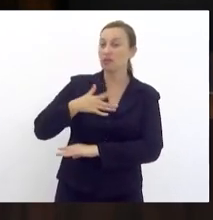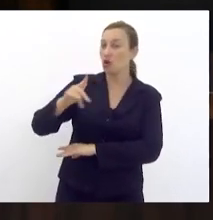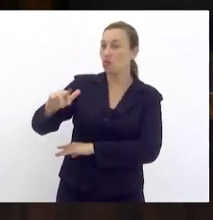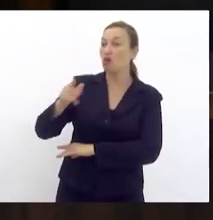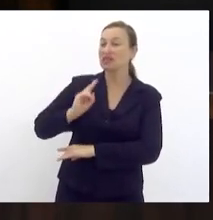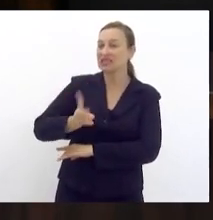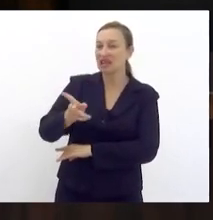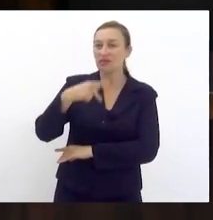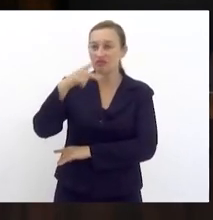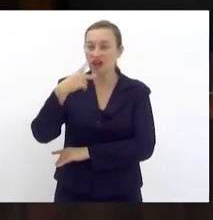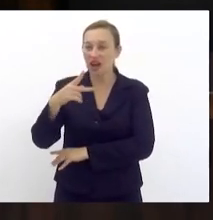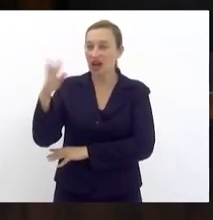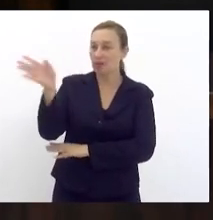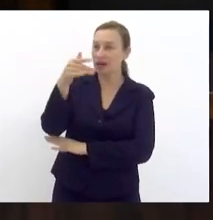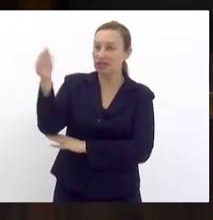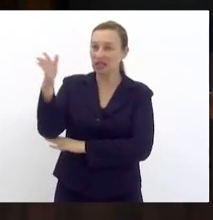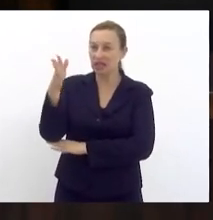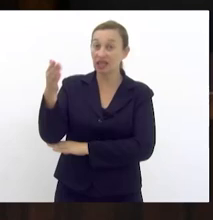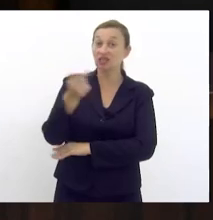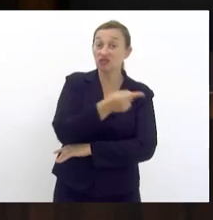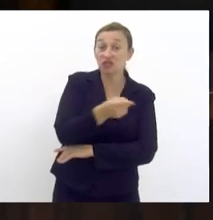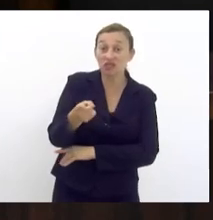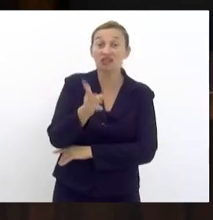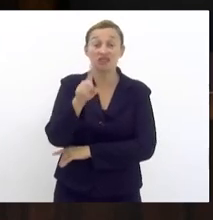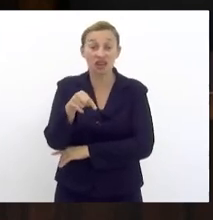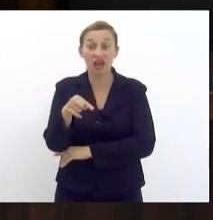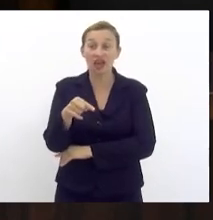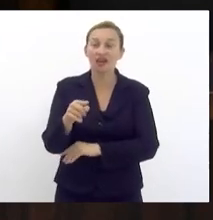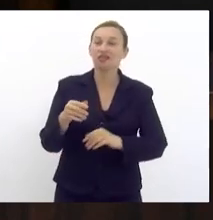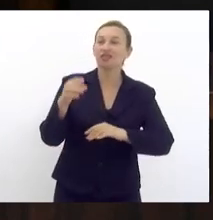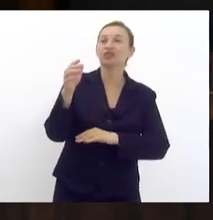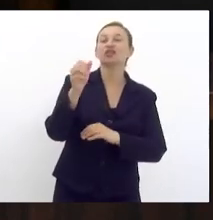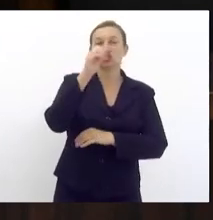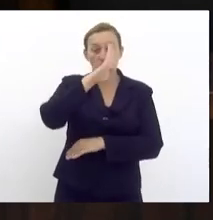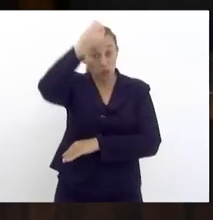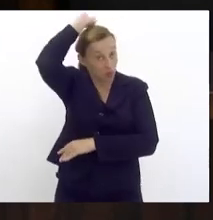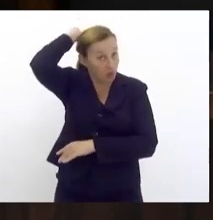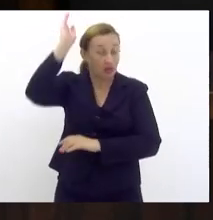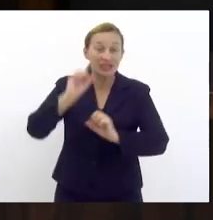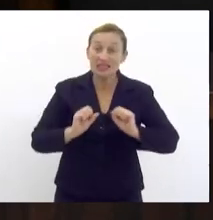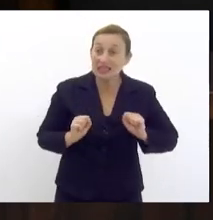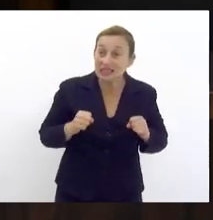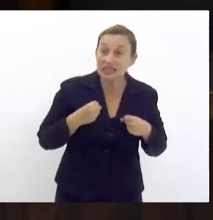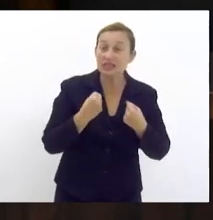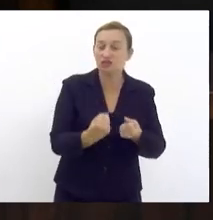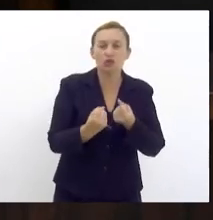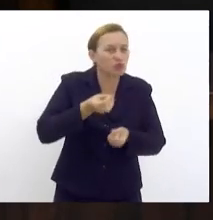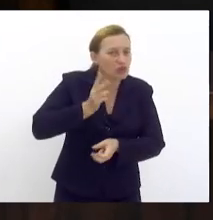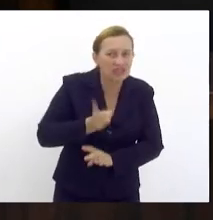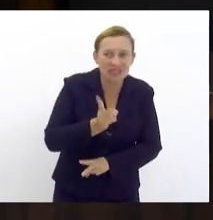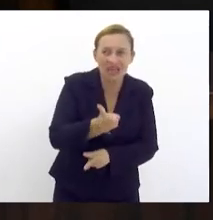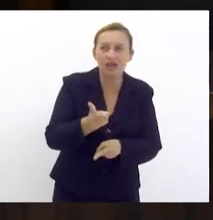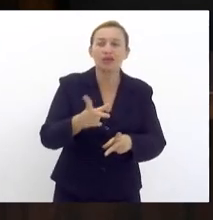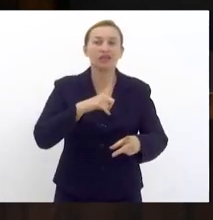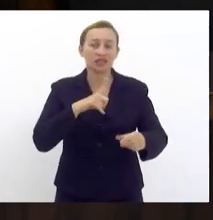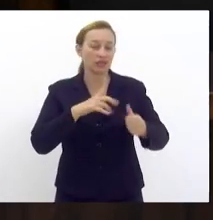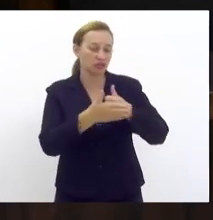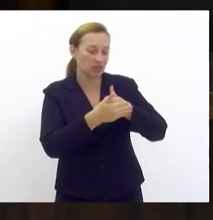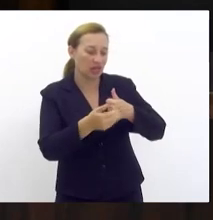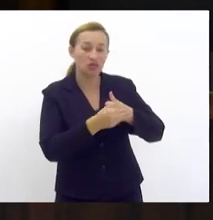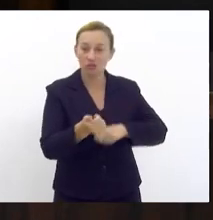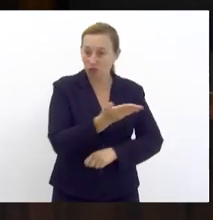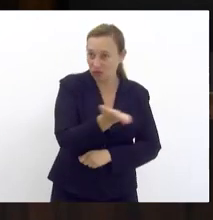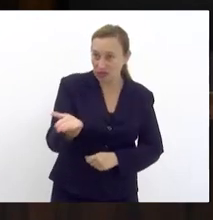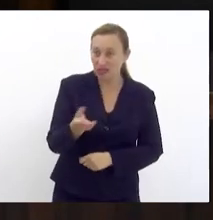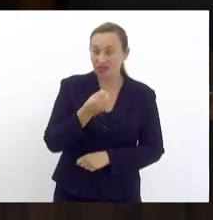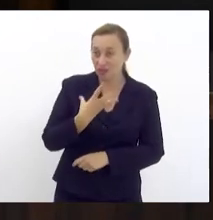sempre falou, a bandeira de vocês, a bandeira do bombeiro, uma bandeira que ele sempre prestigiou e sempre teve um carinho muito grande com vocês, tá bom?